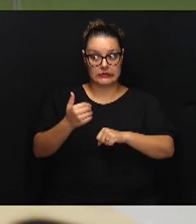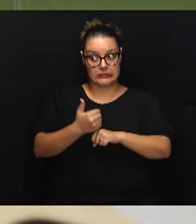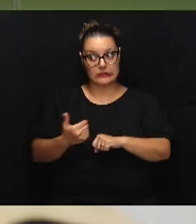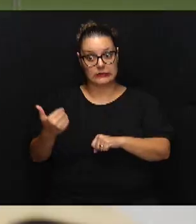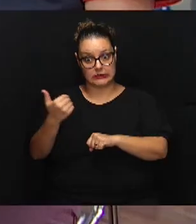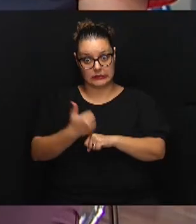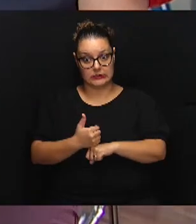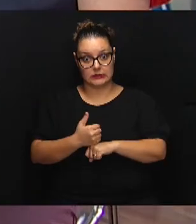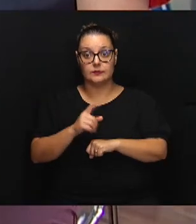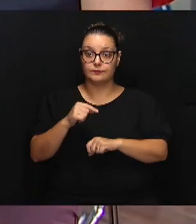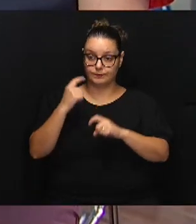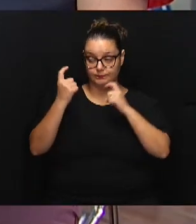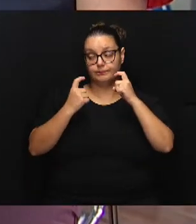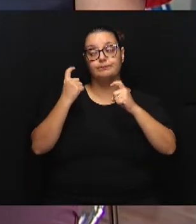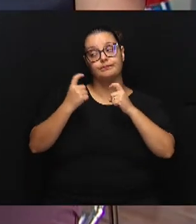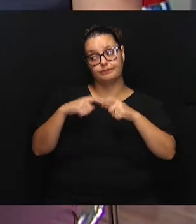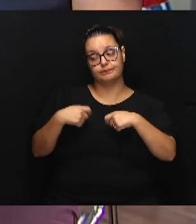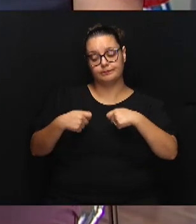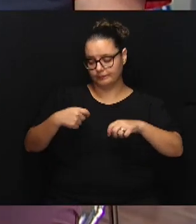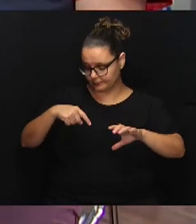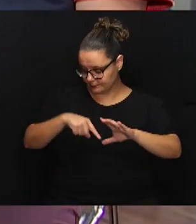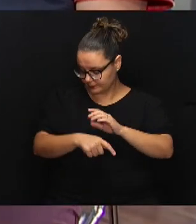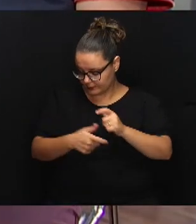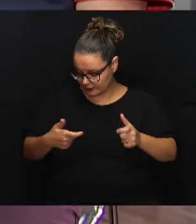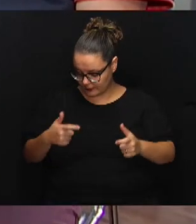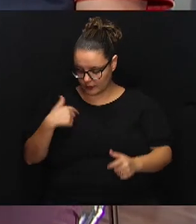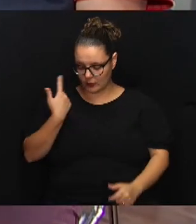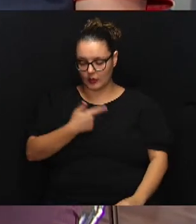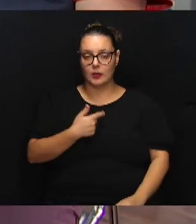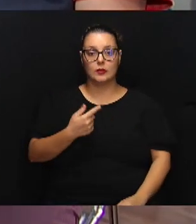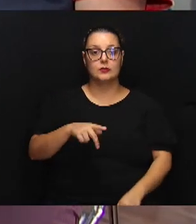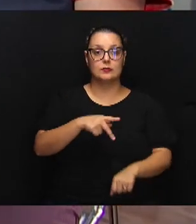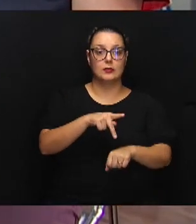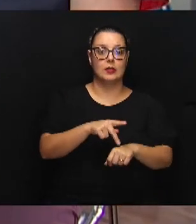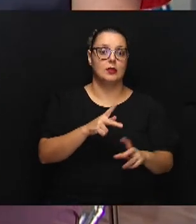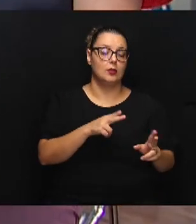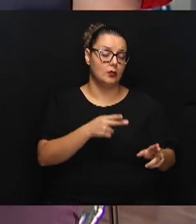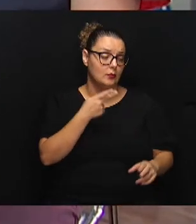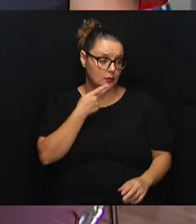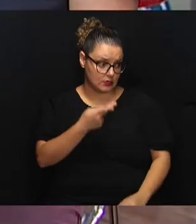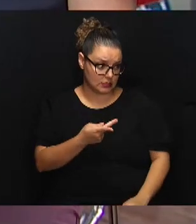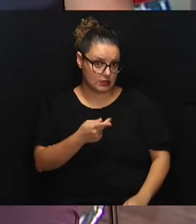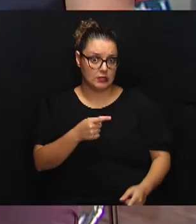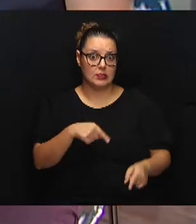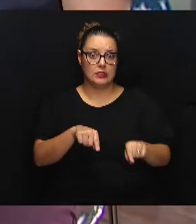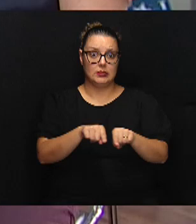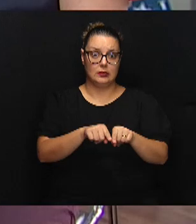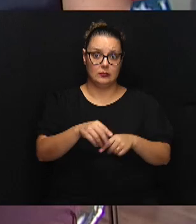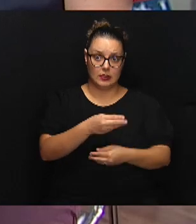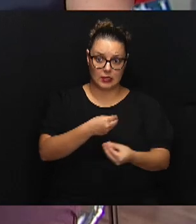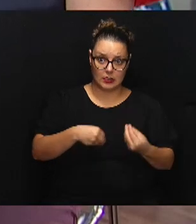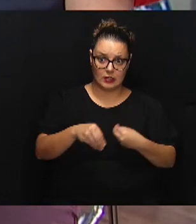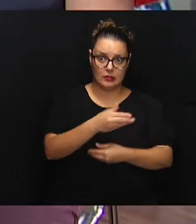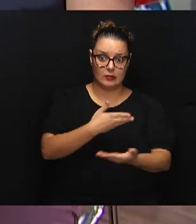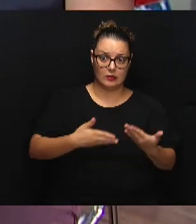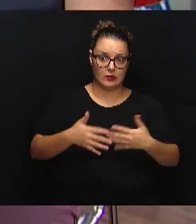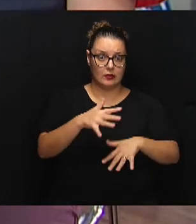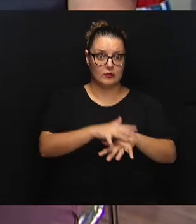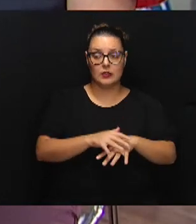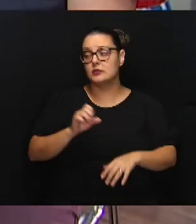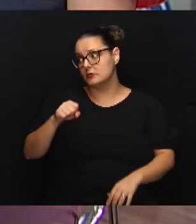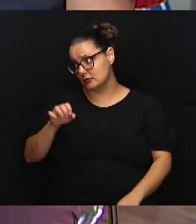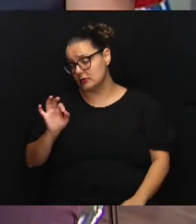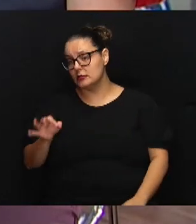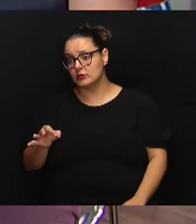algo preocupante que a gente precisa avançar no nosso país. Bom, e como você diz, também envolve a matemática, por exemplo, para fazer